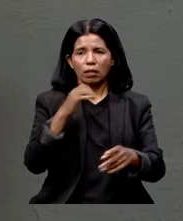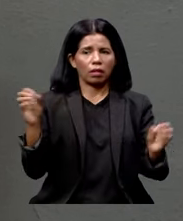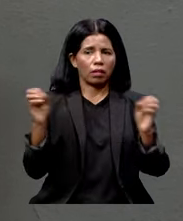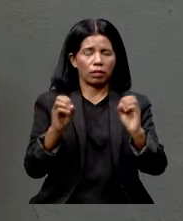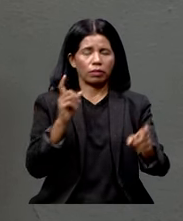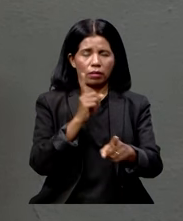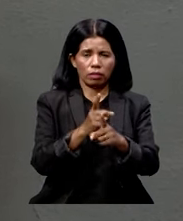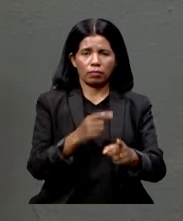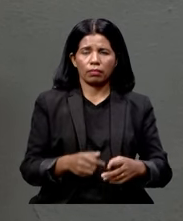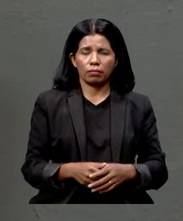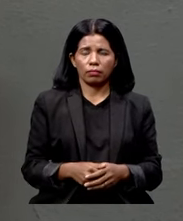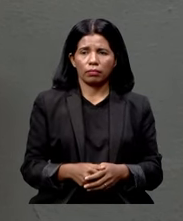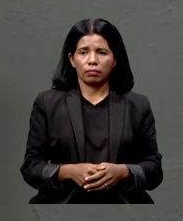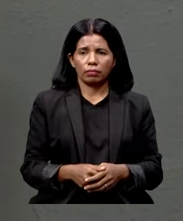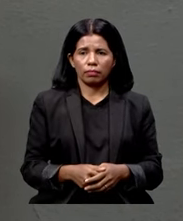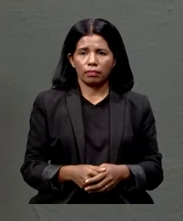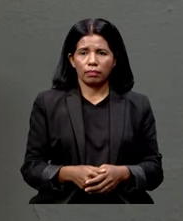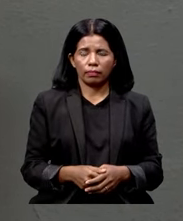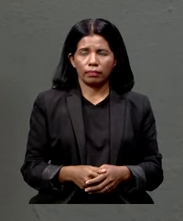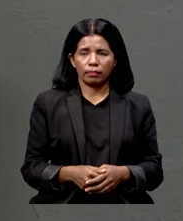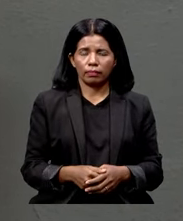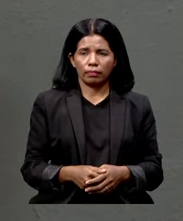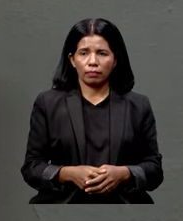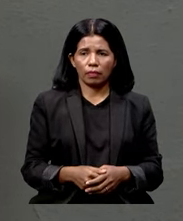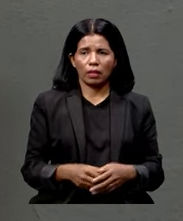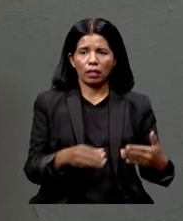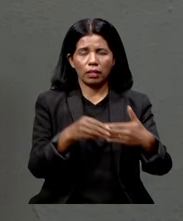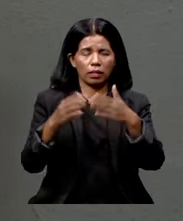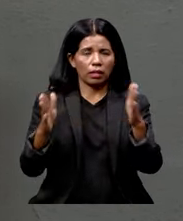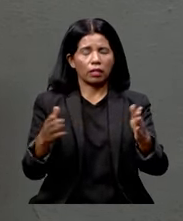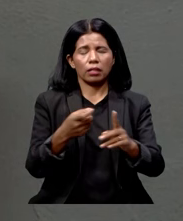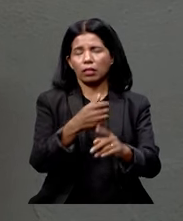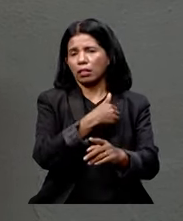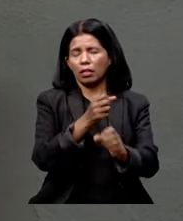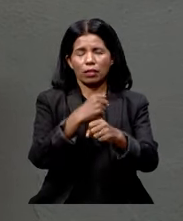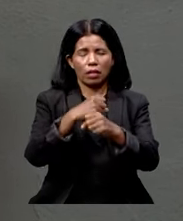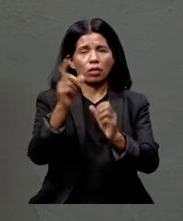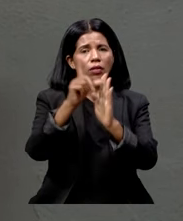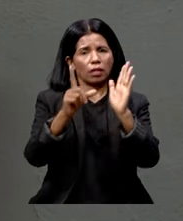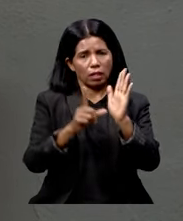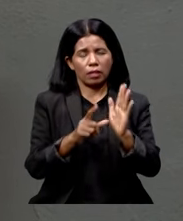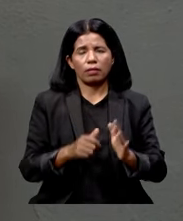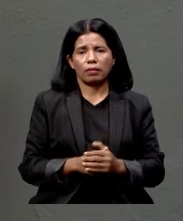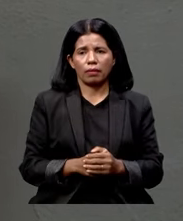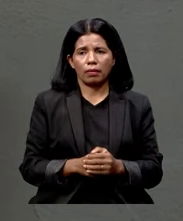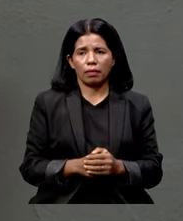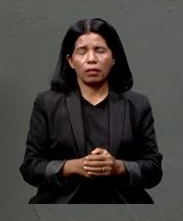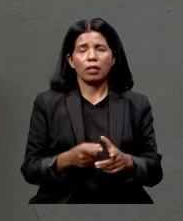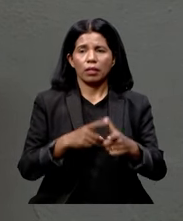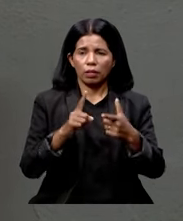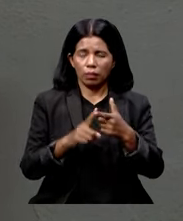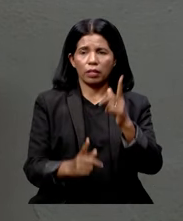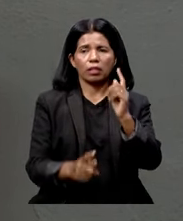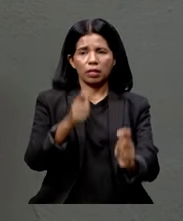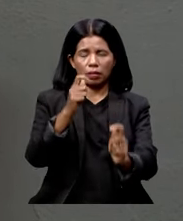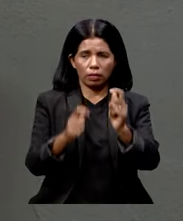escala. Ora, com os lixos, o kunai zirou, se não halu lei, tá, te cria lei, lo escala. Para depois, tribunal,